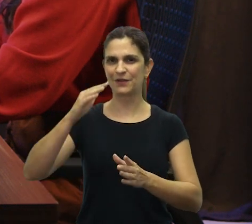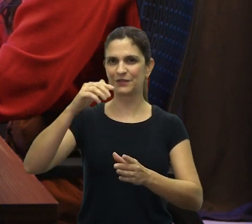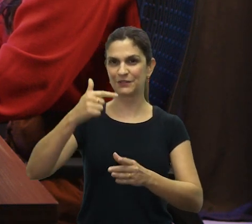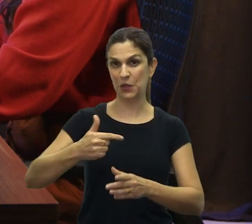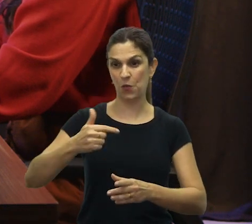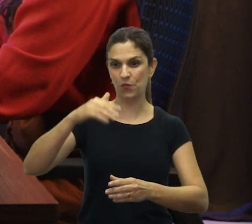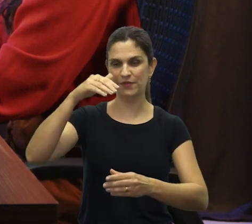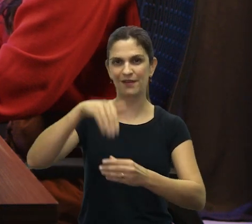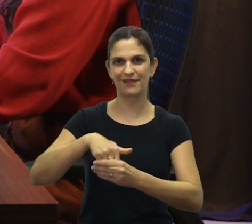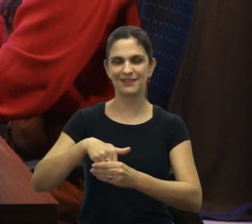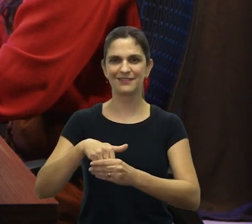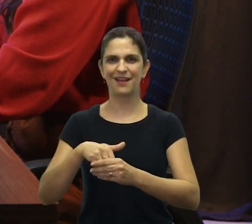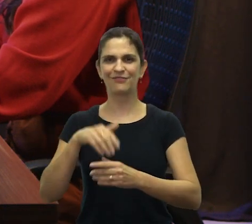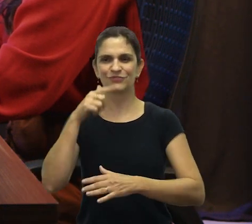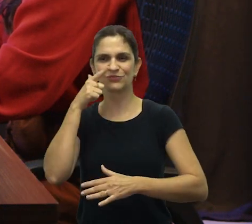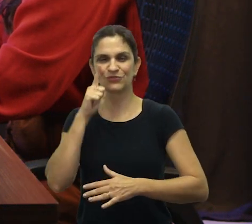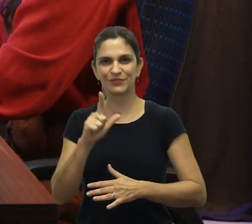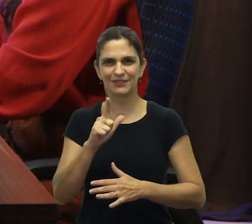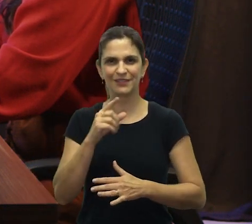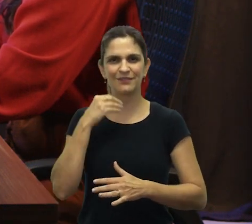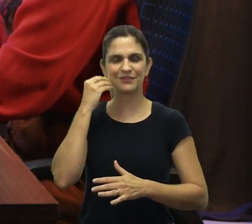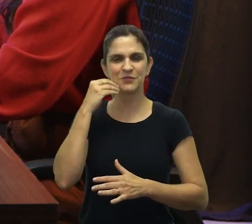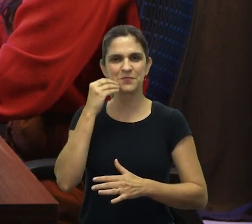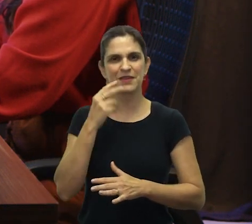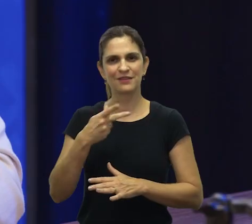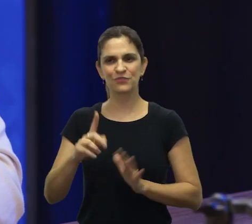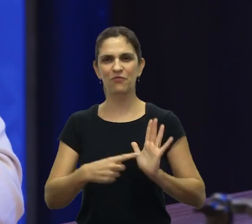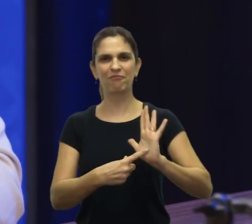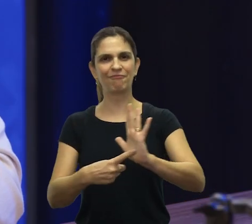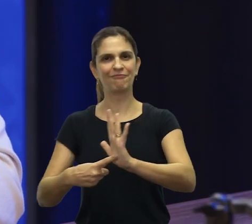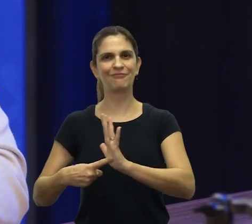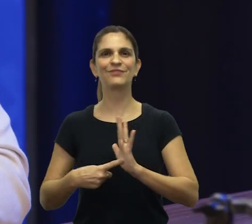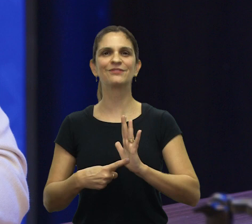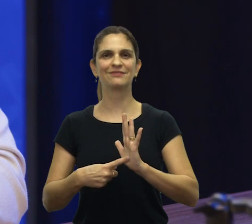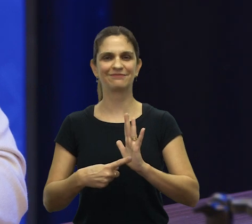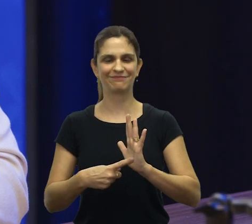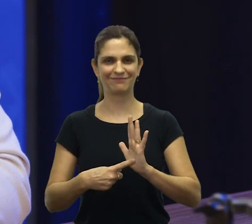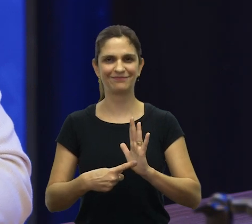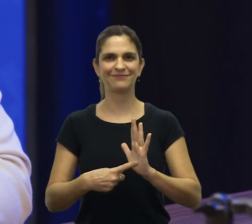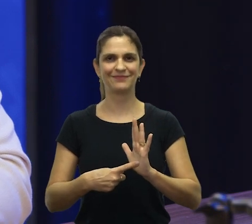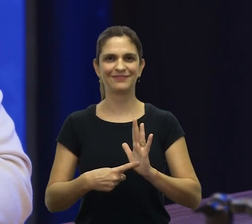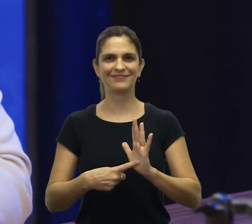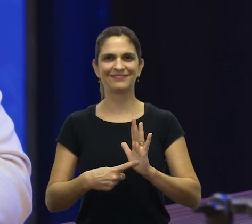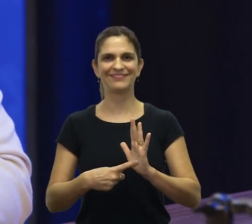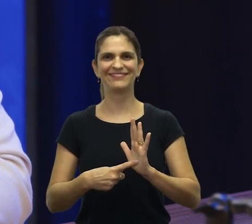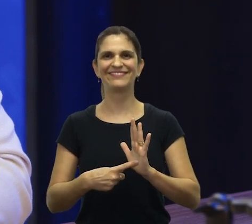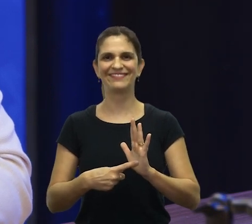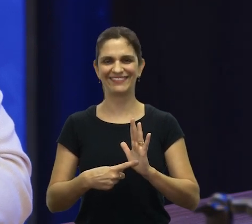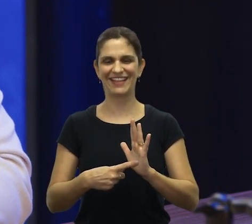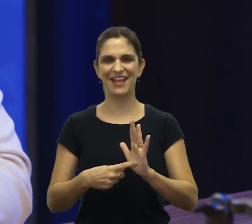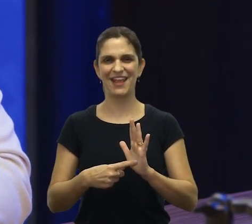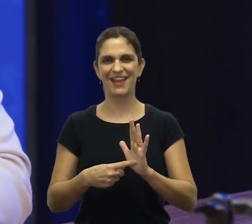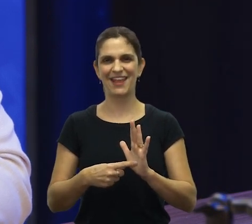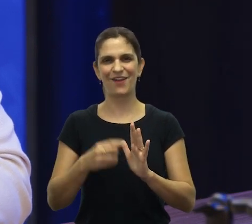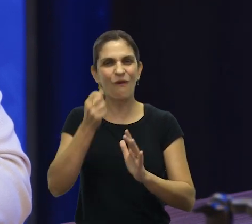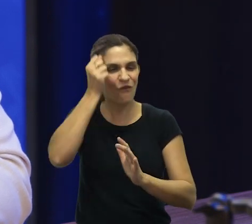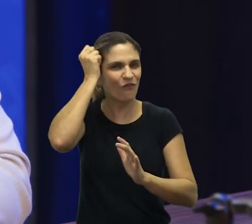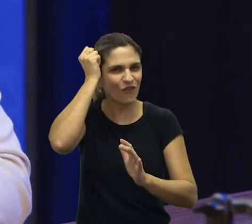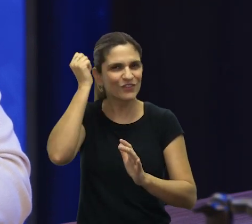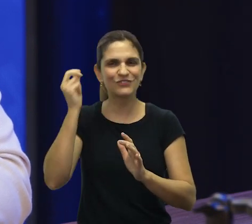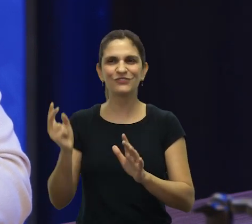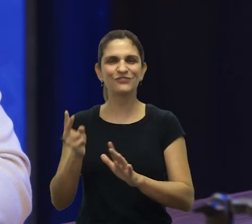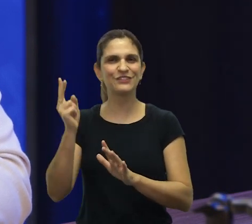o que você se comprometeu, você conseguiu realizar. Essa é a segunda, a primeira, é o segundo